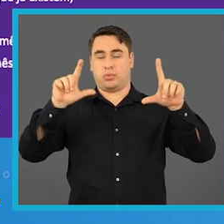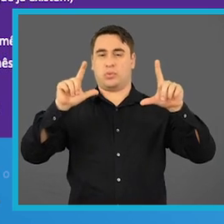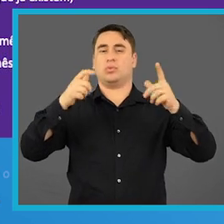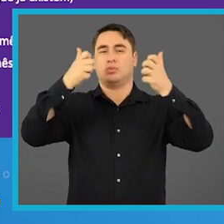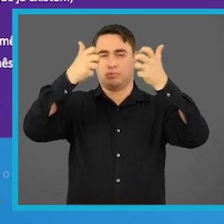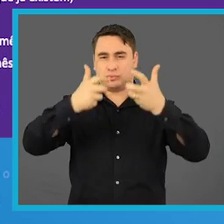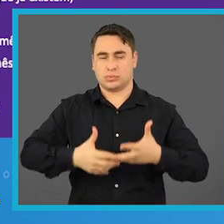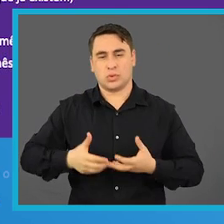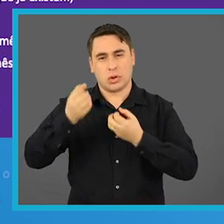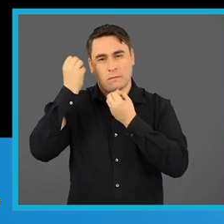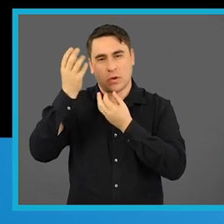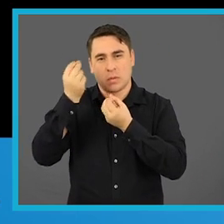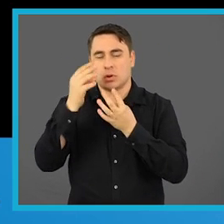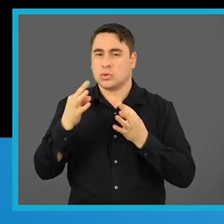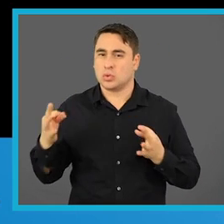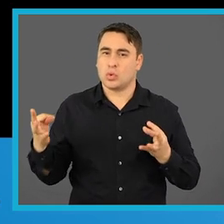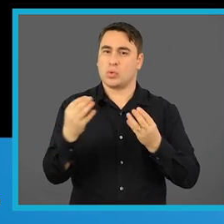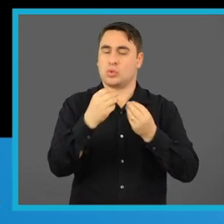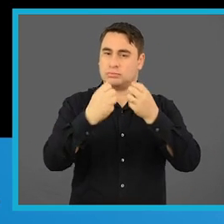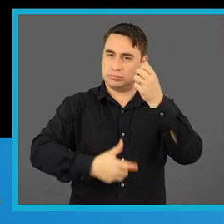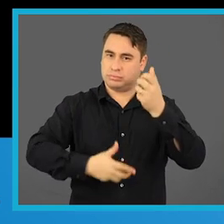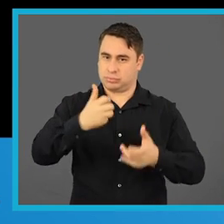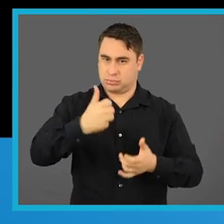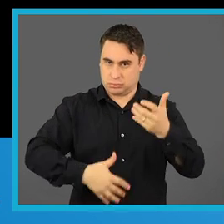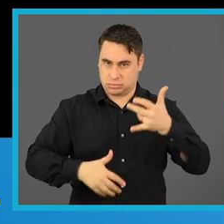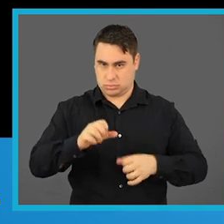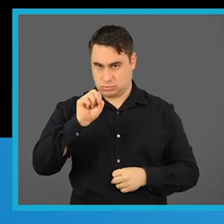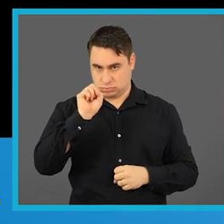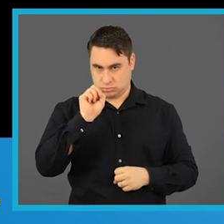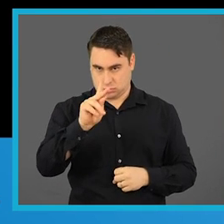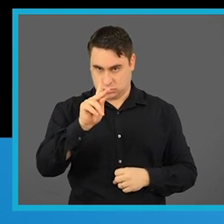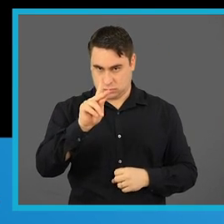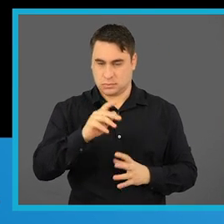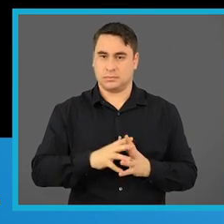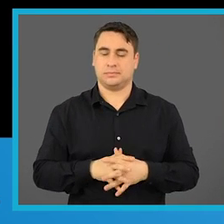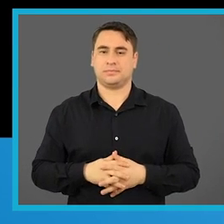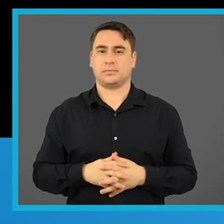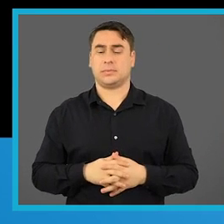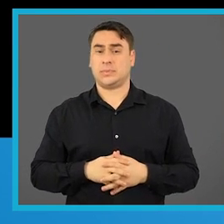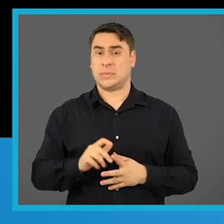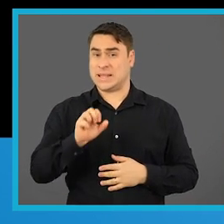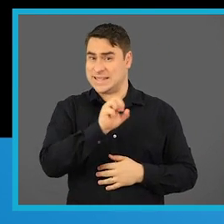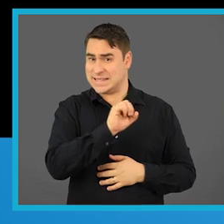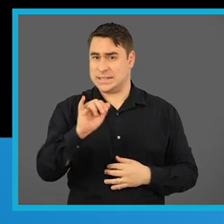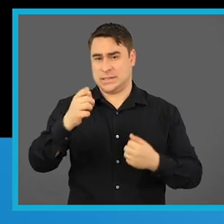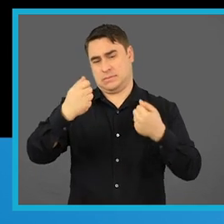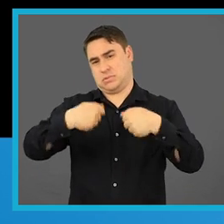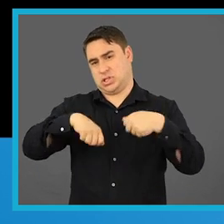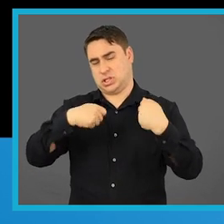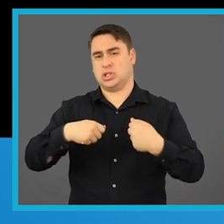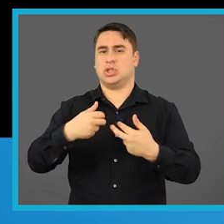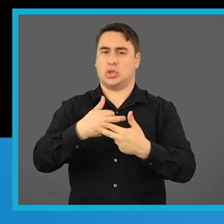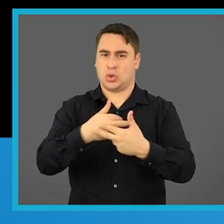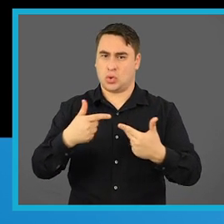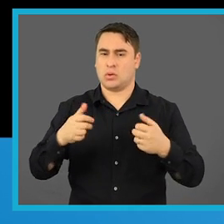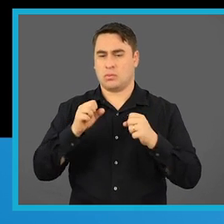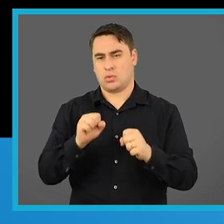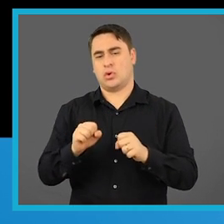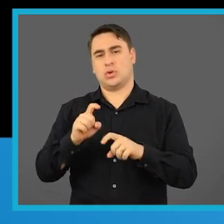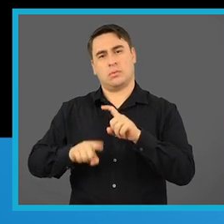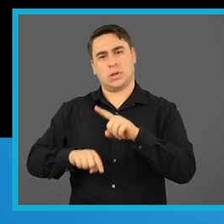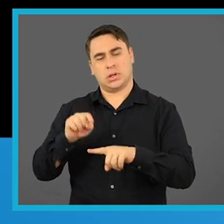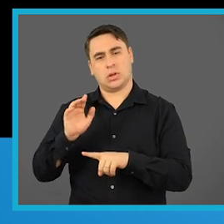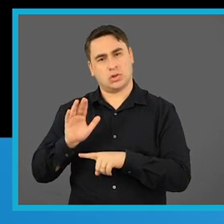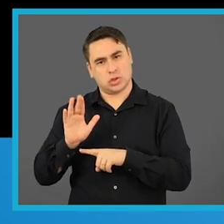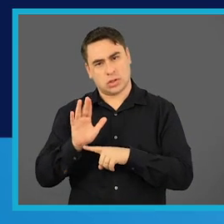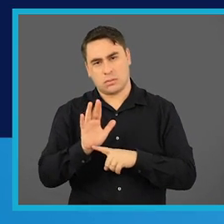única onde tem algumas dicas de tudo que será falado durante esta apresentação. Caso precise, também procure um